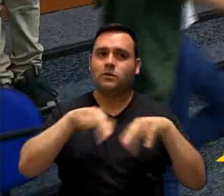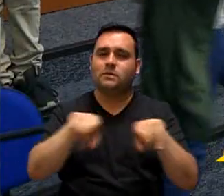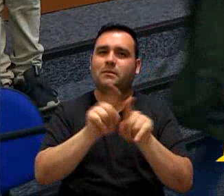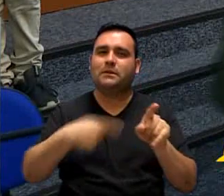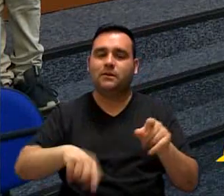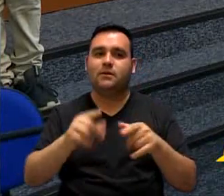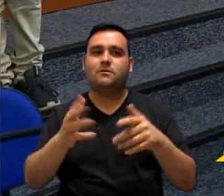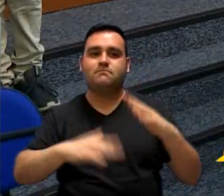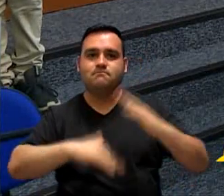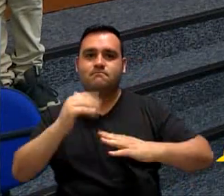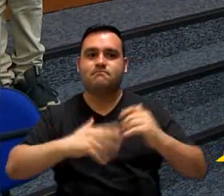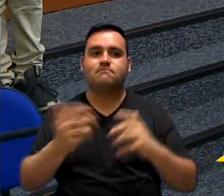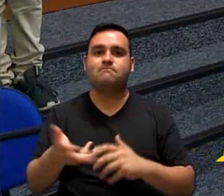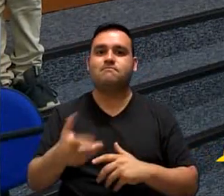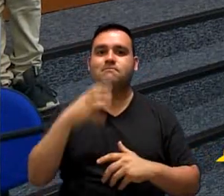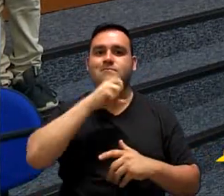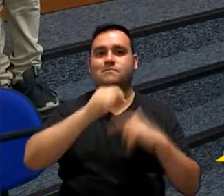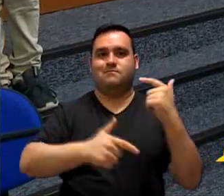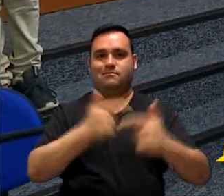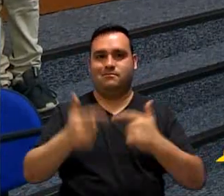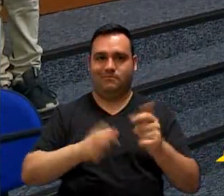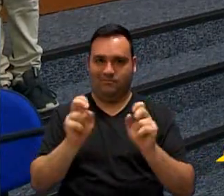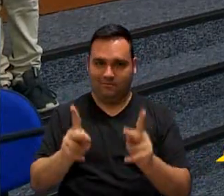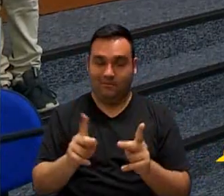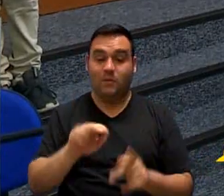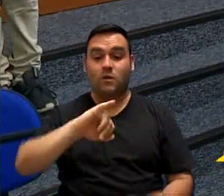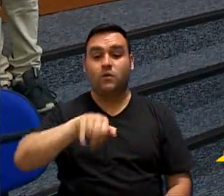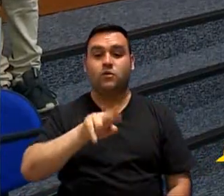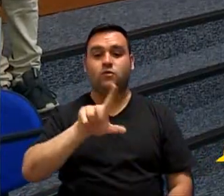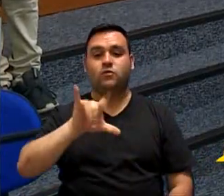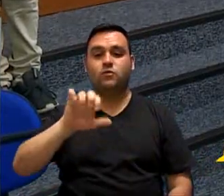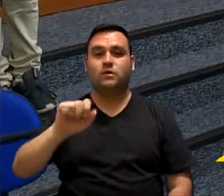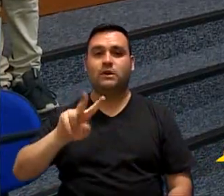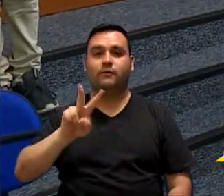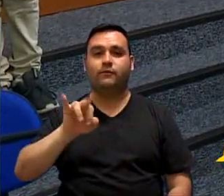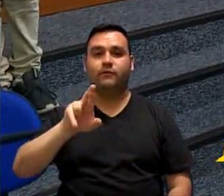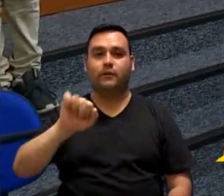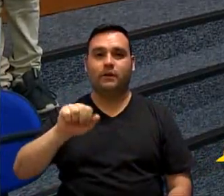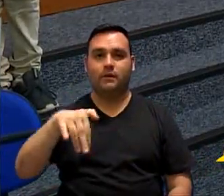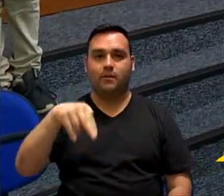estamos otimizando os trabalhos, não é verdade? Júlia Vieira Moraes.